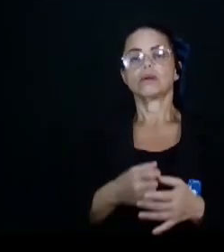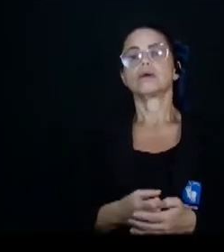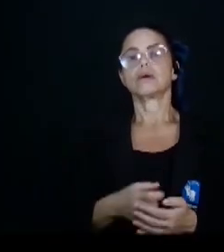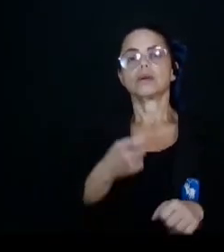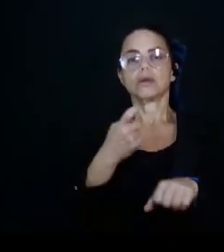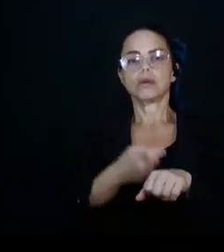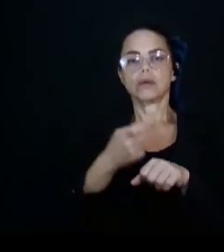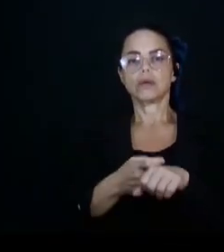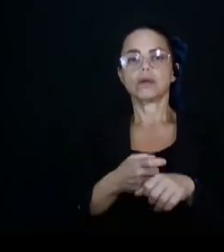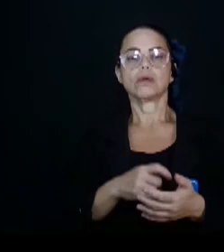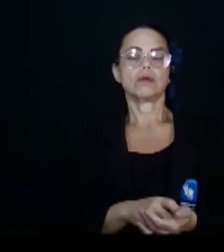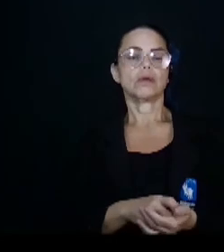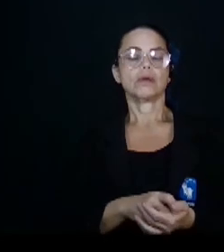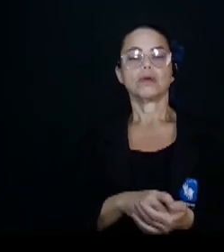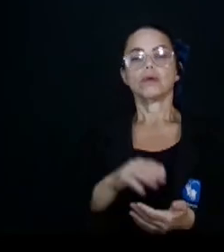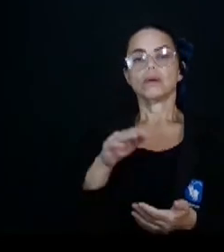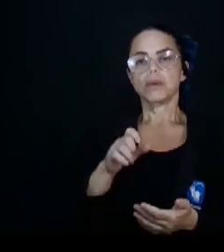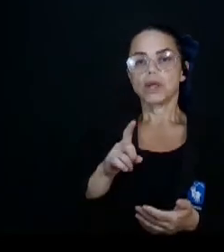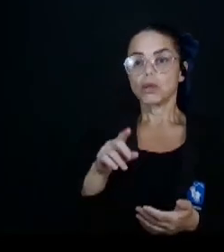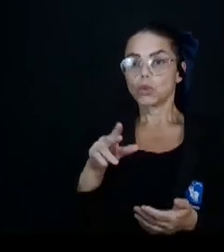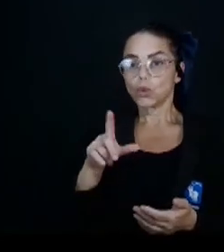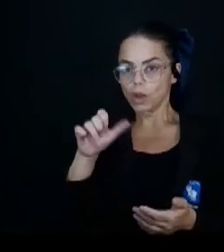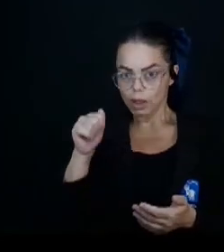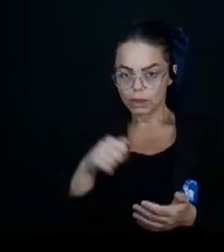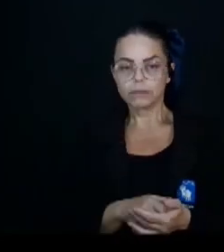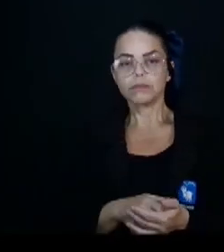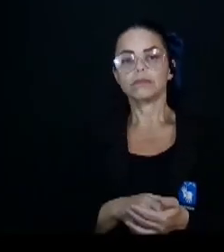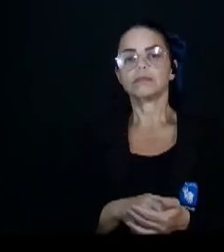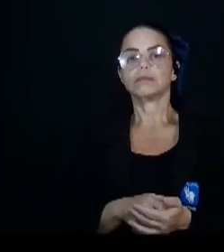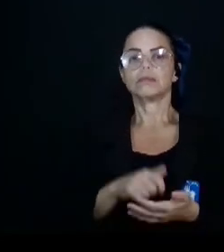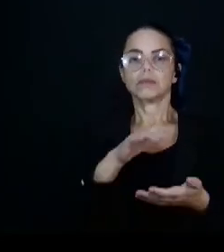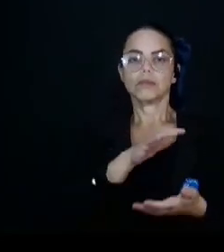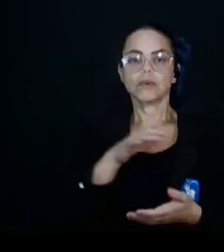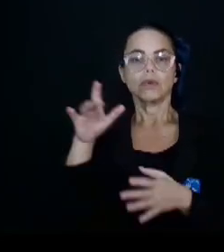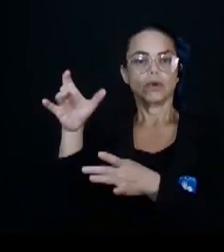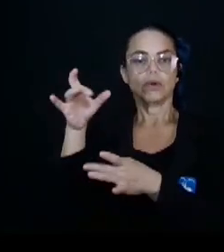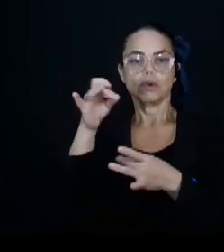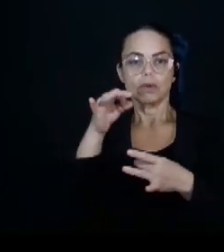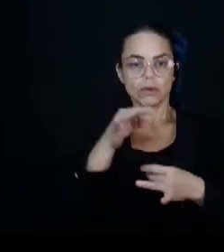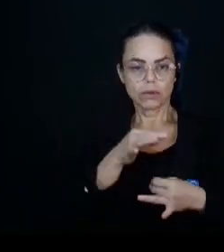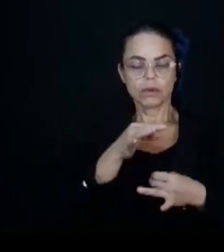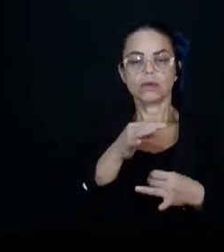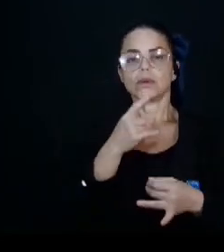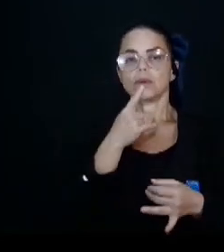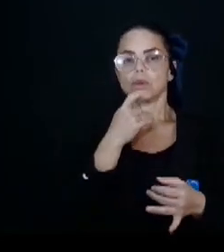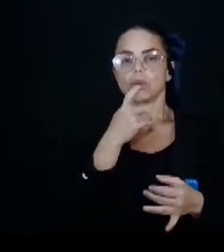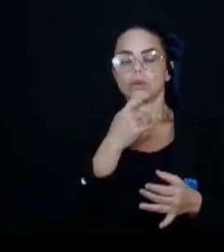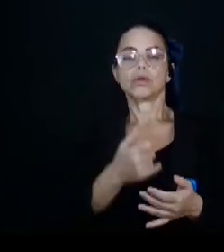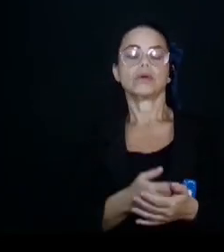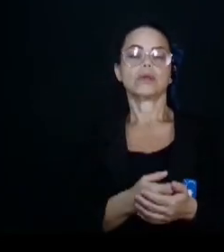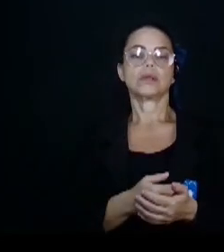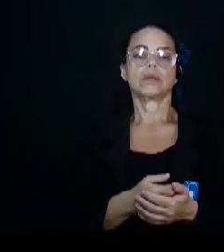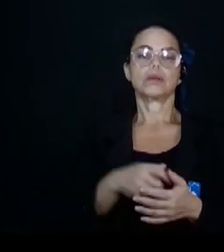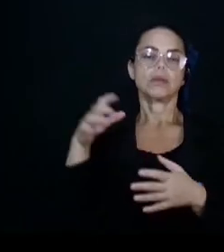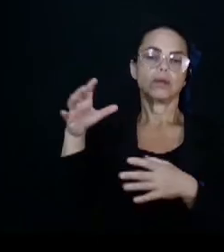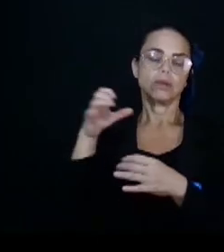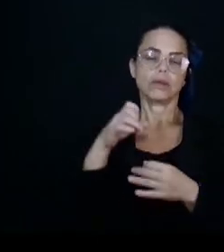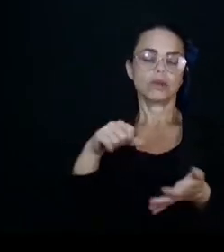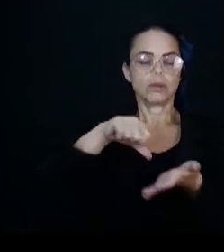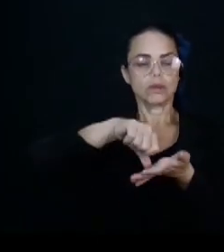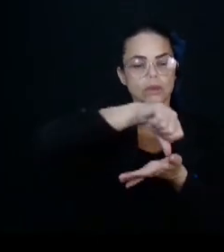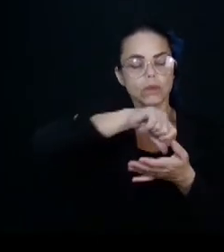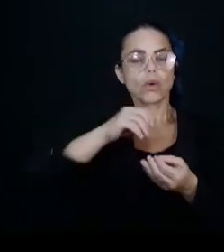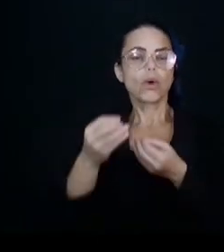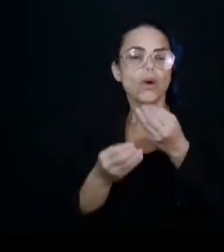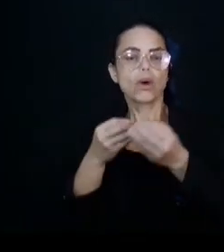questão, então, do transplante, né? Quem pode fazer, como que é feito esse mapeamento, né? Depois que esse